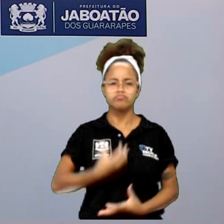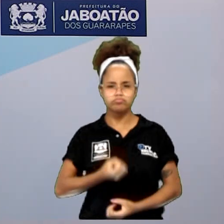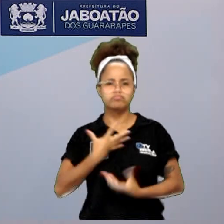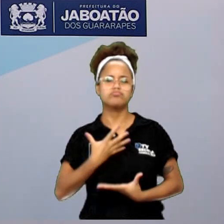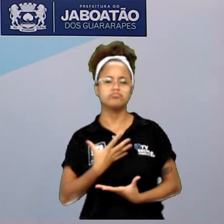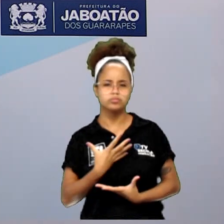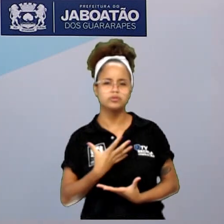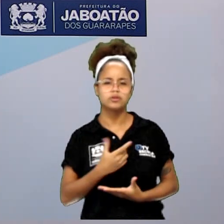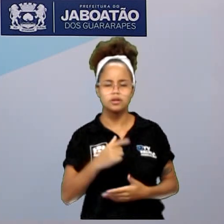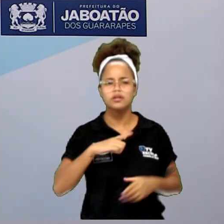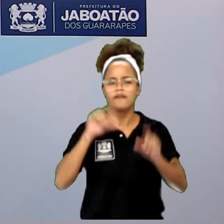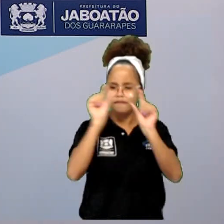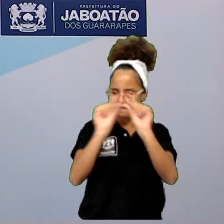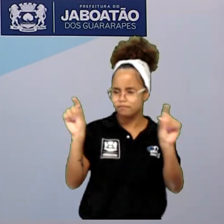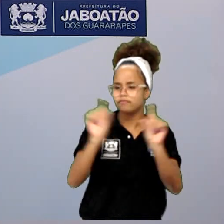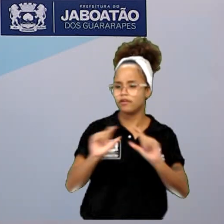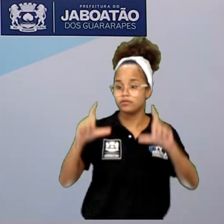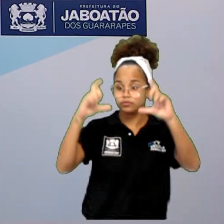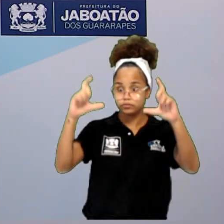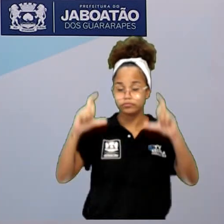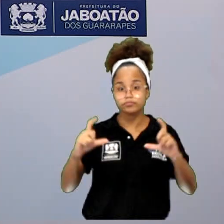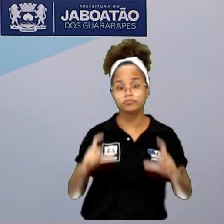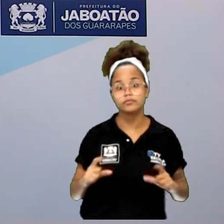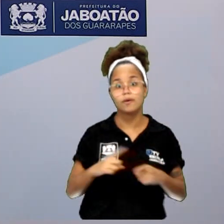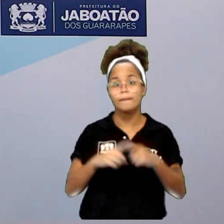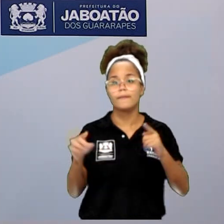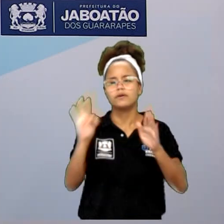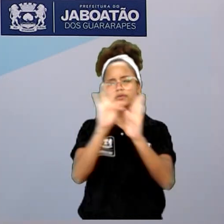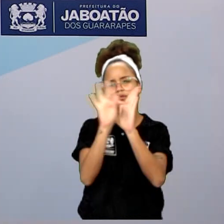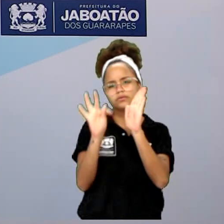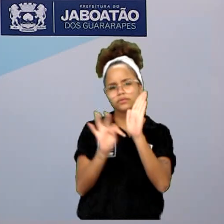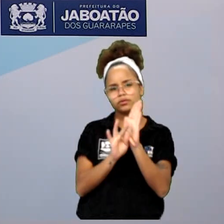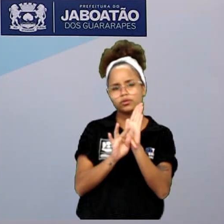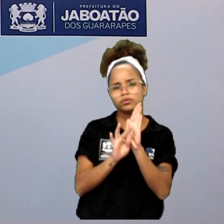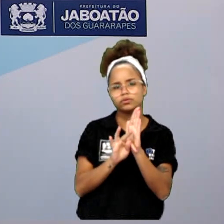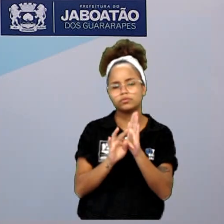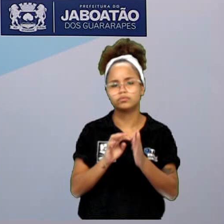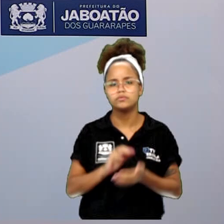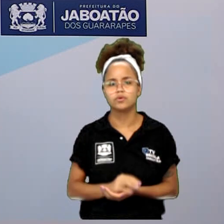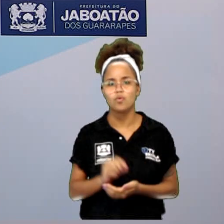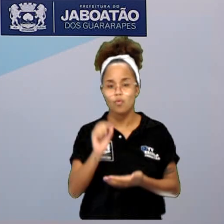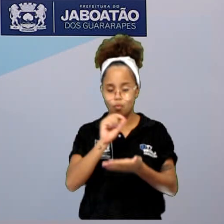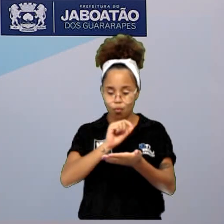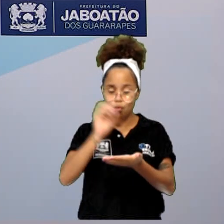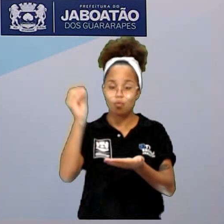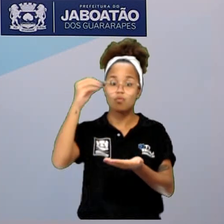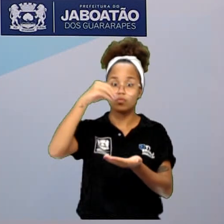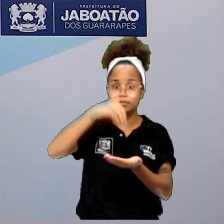poema, feita em versos e em estrofes, mas na verdade o texto foi posto na forma